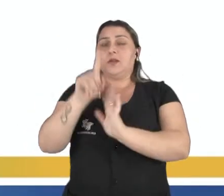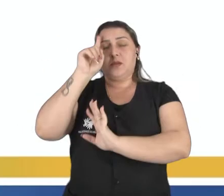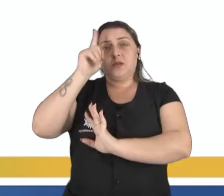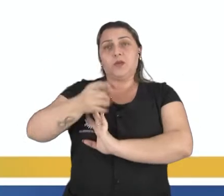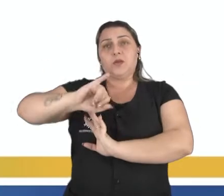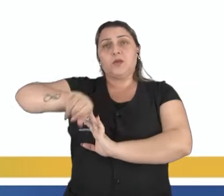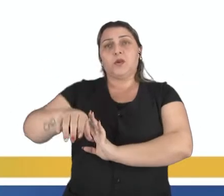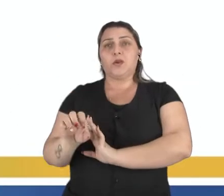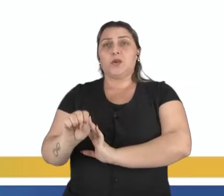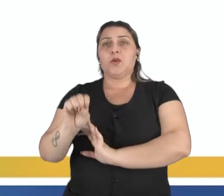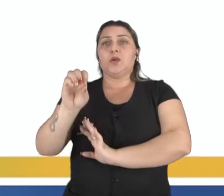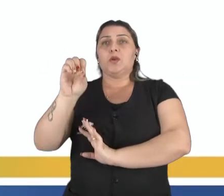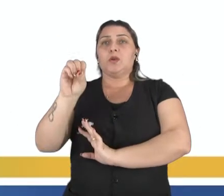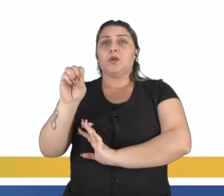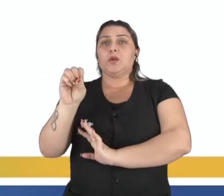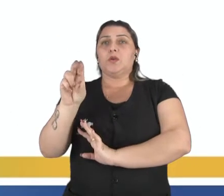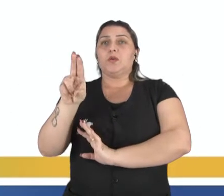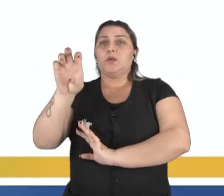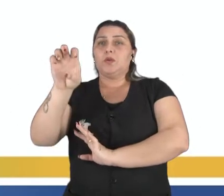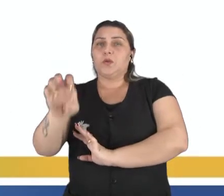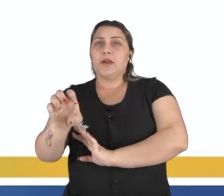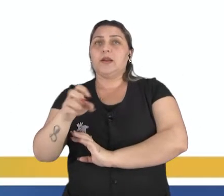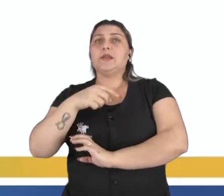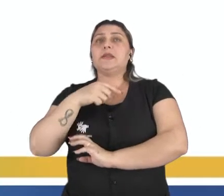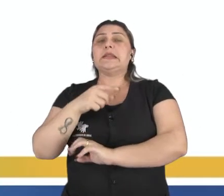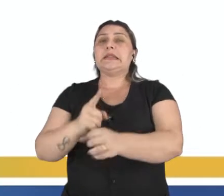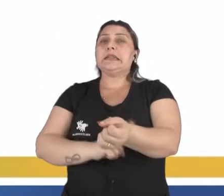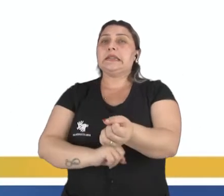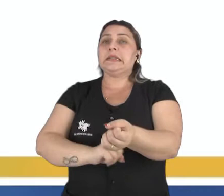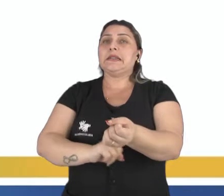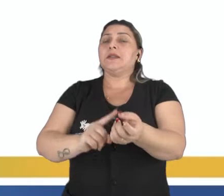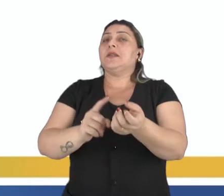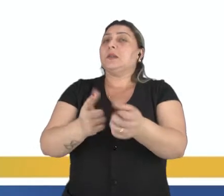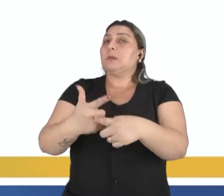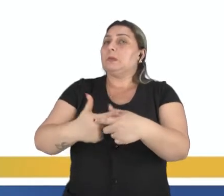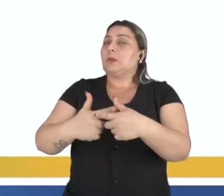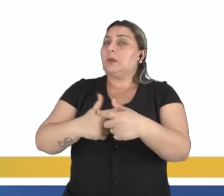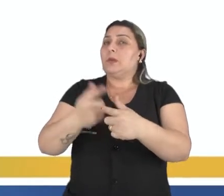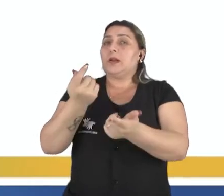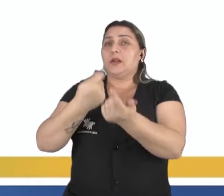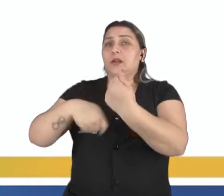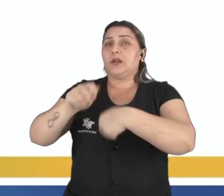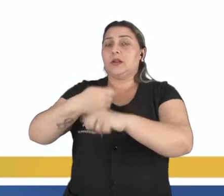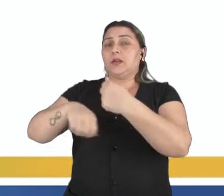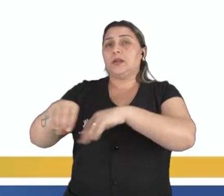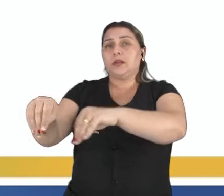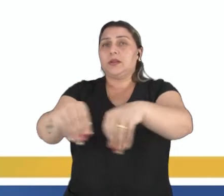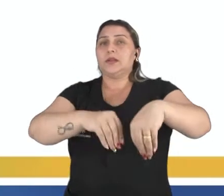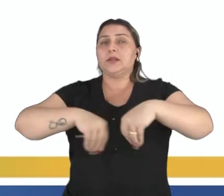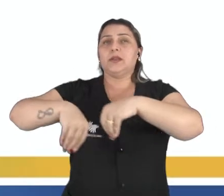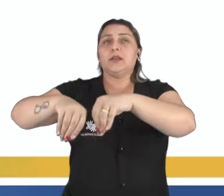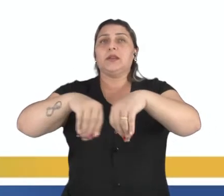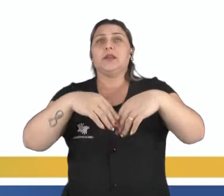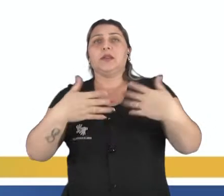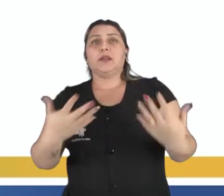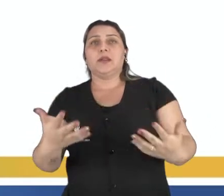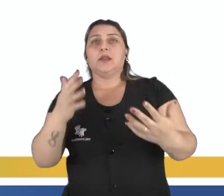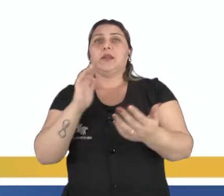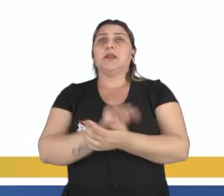general José Manuel Pando, né, estava ansiosa para se livrar desses problemas da administração dessas terras,